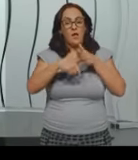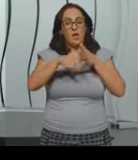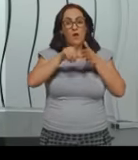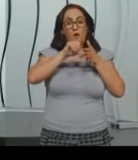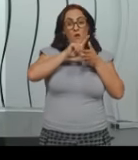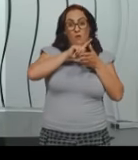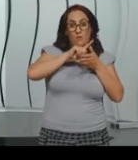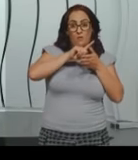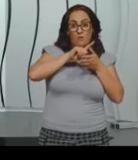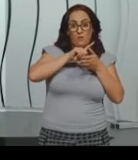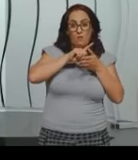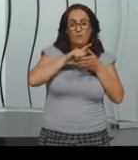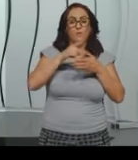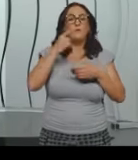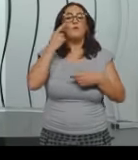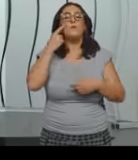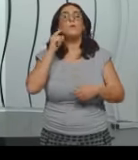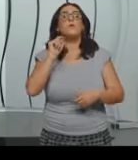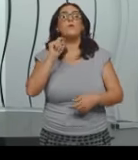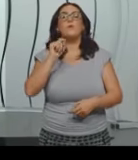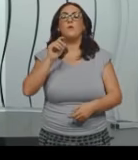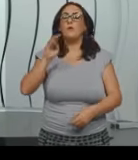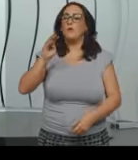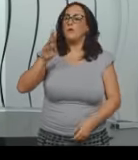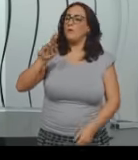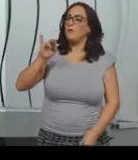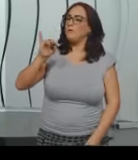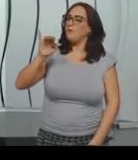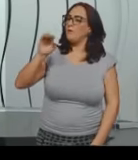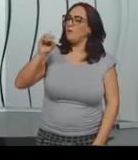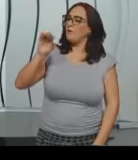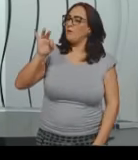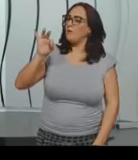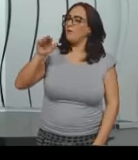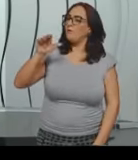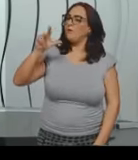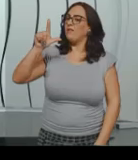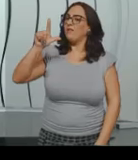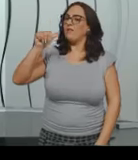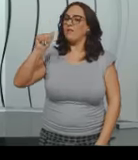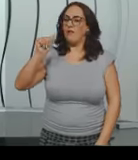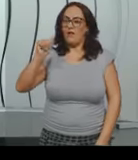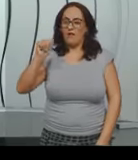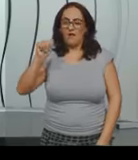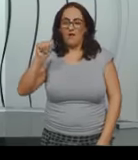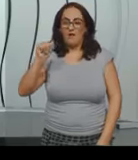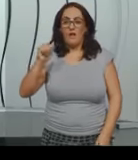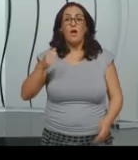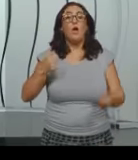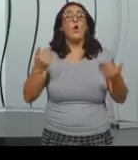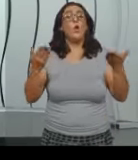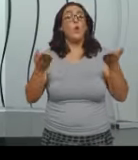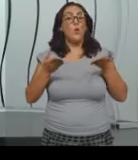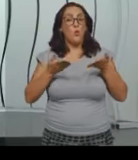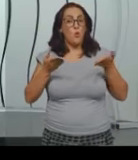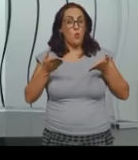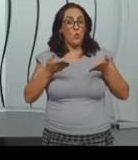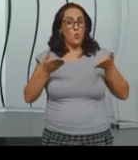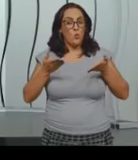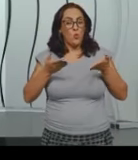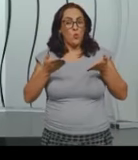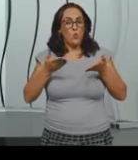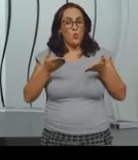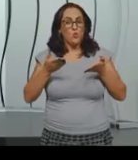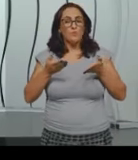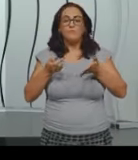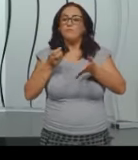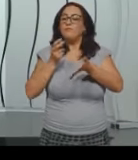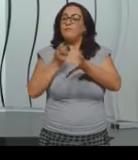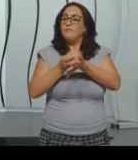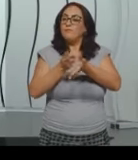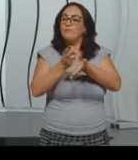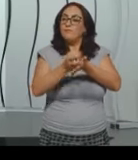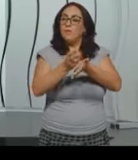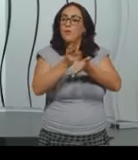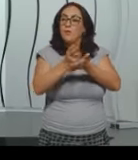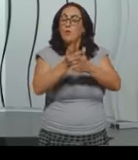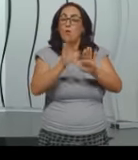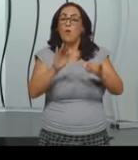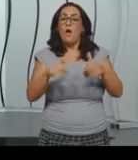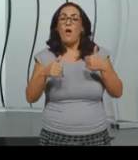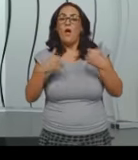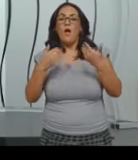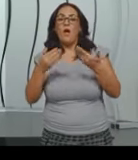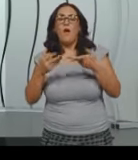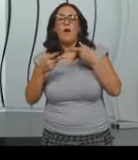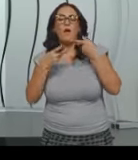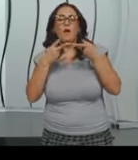respeito das briófitas para você que é aluno do segundo ano. Na nossa aula de hoje, nós iremos continuar então falando